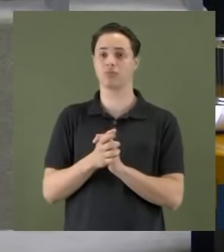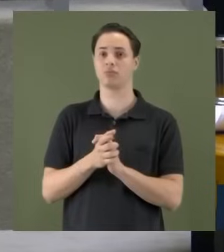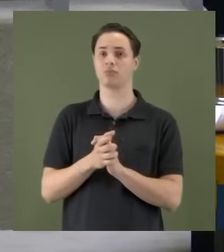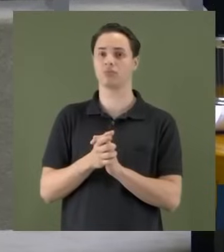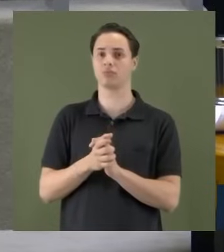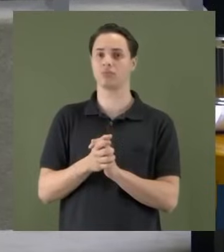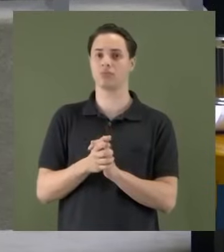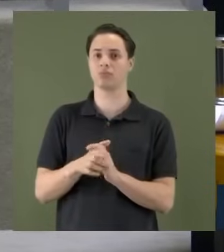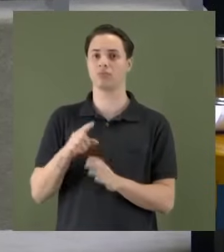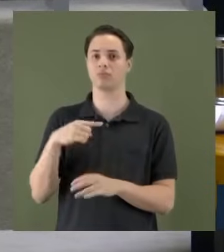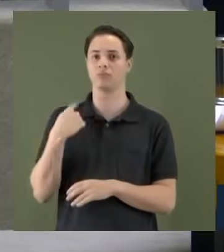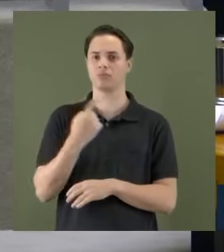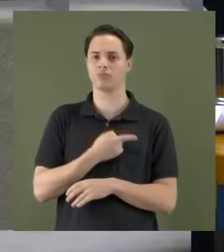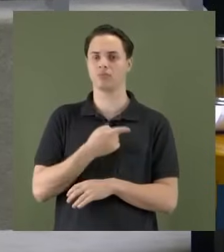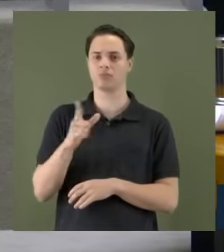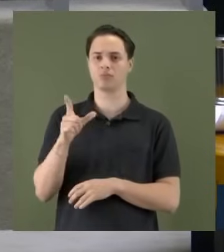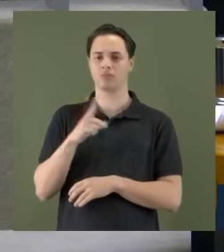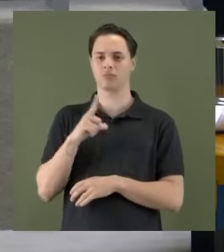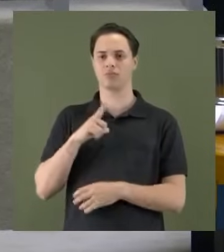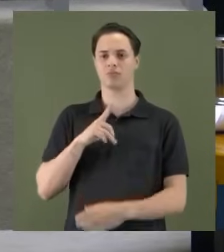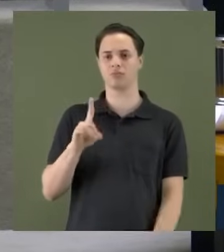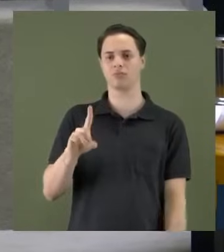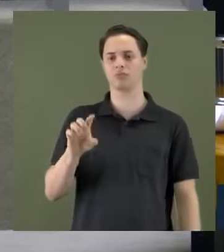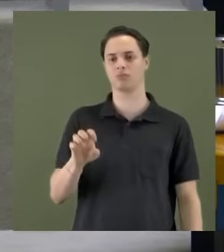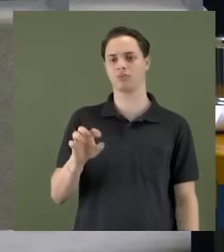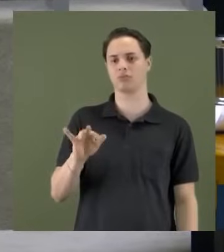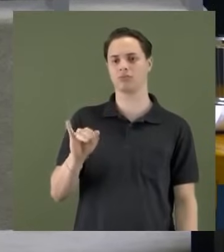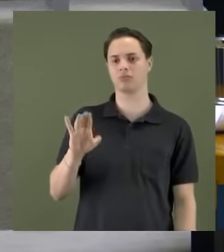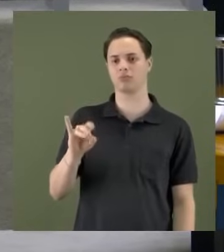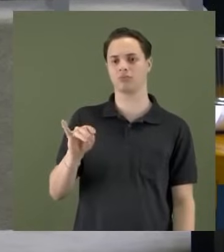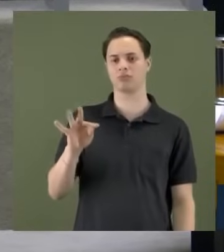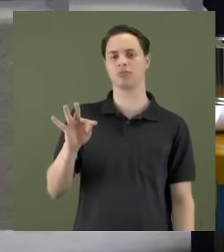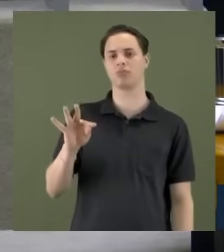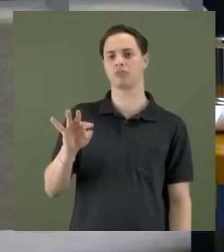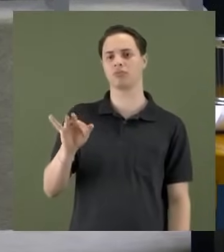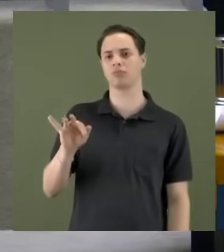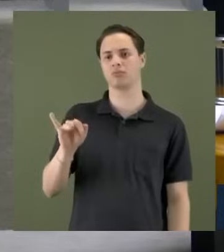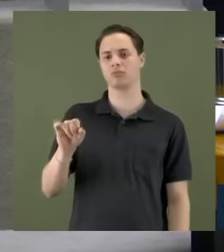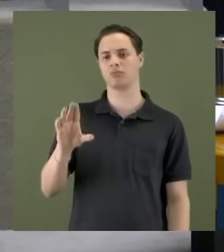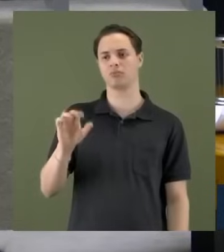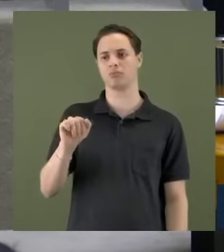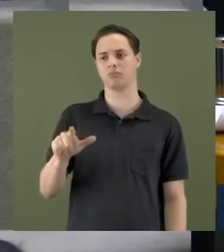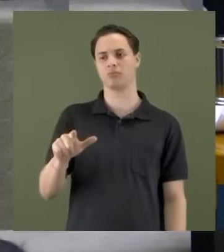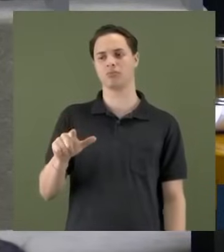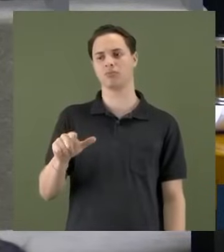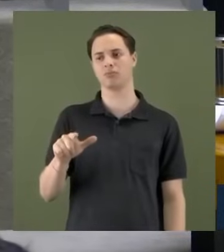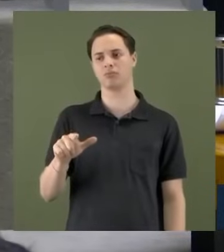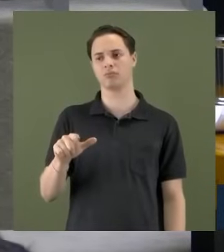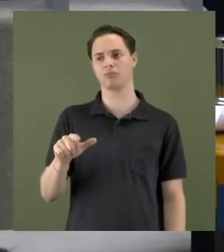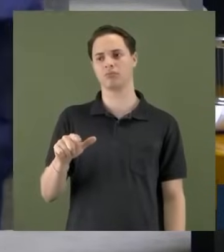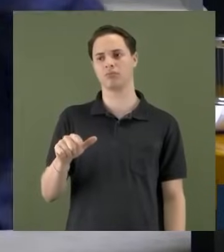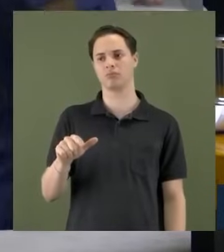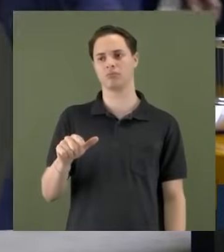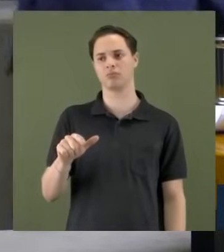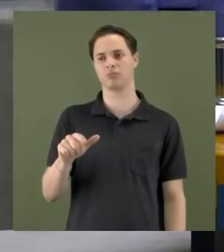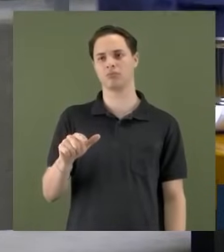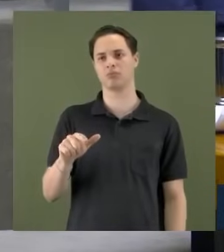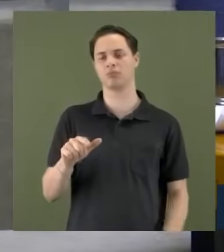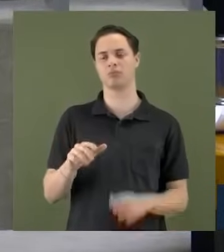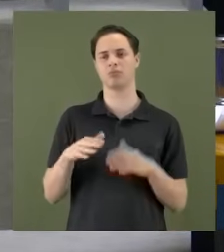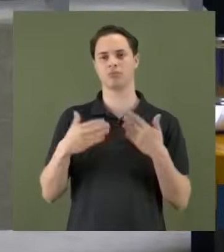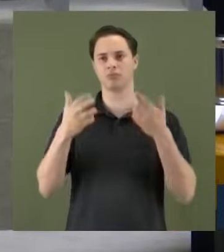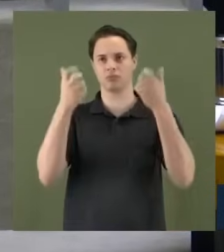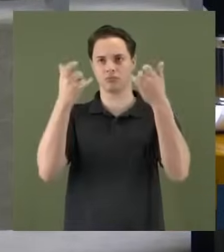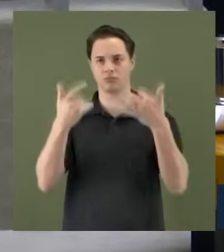próximos de um déficit fiscal de 200 bilhões de reais. Para explicar o que significa, depois